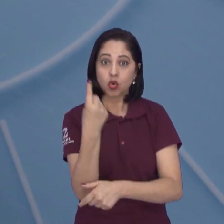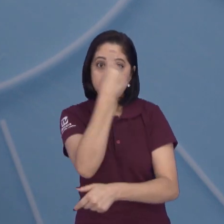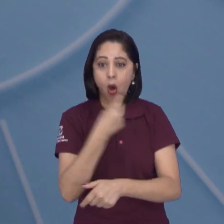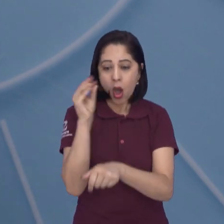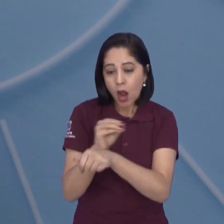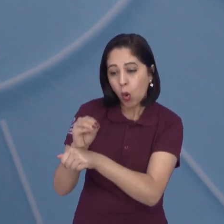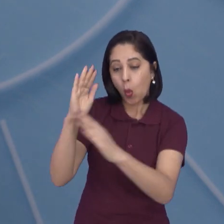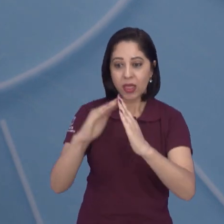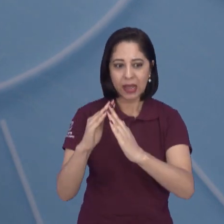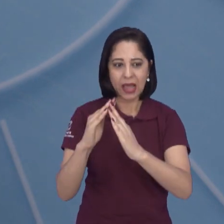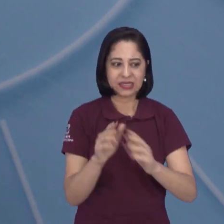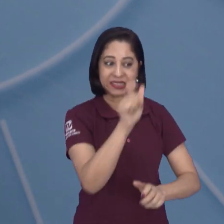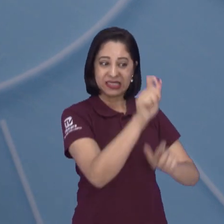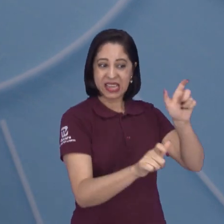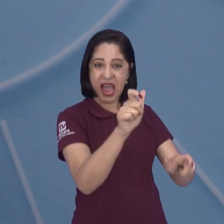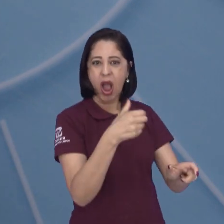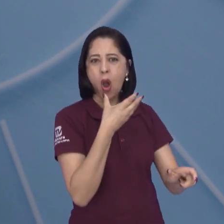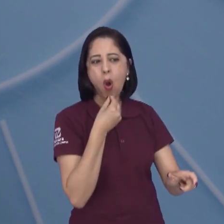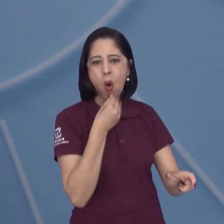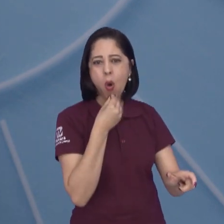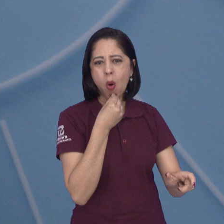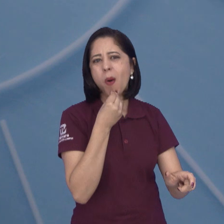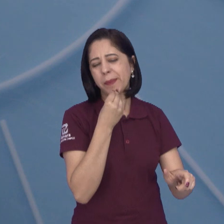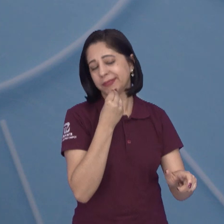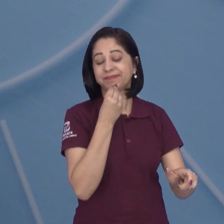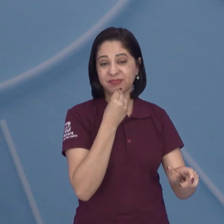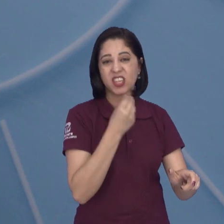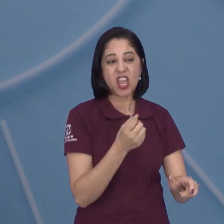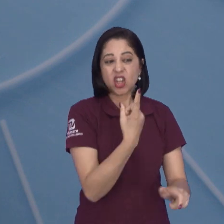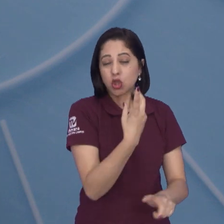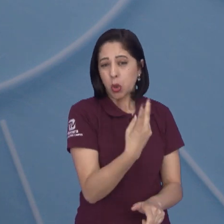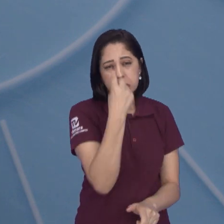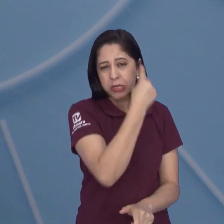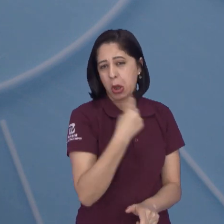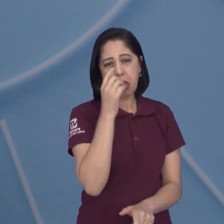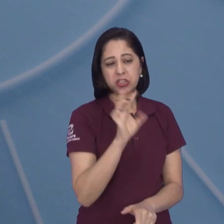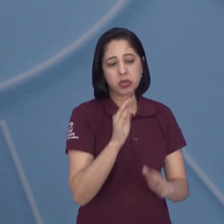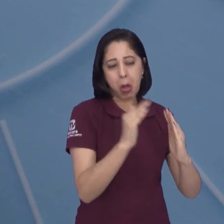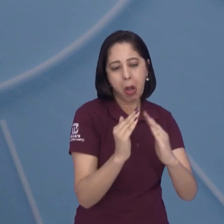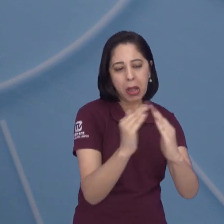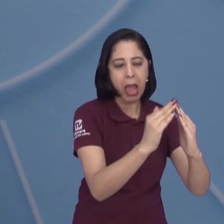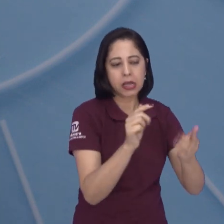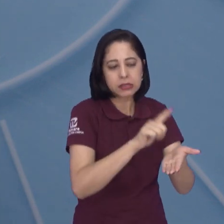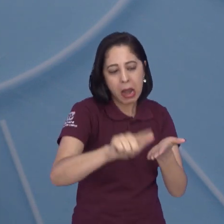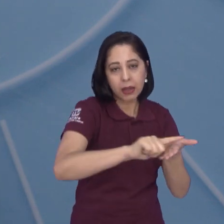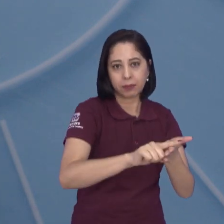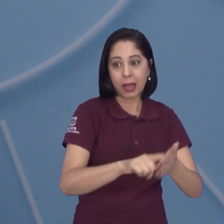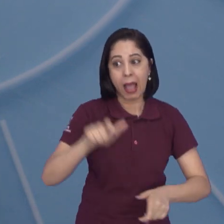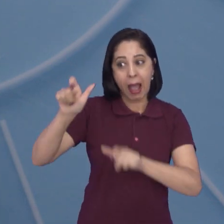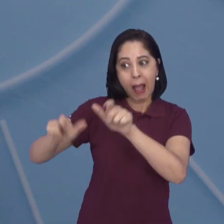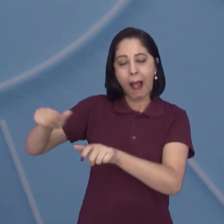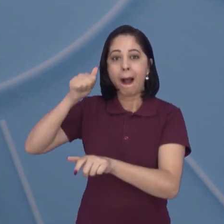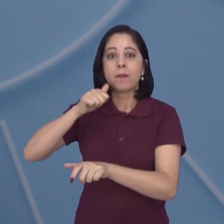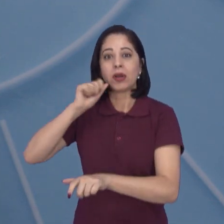domésticos. Os homens, quase metade desse tempo, apenas 12 horas. As mulheres pretas ou pardas